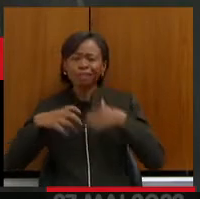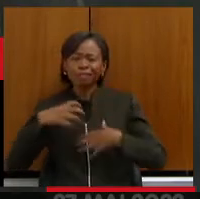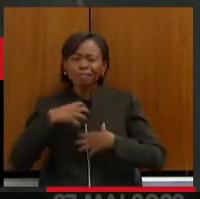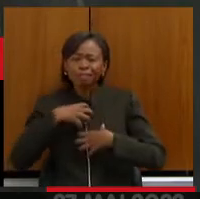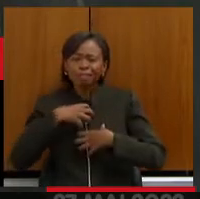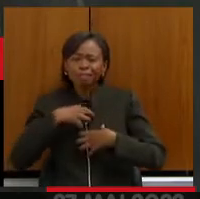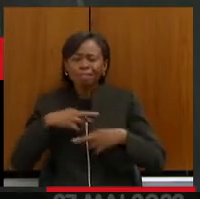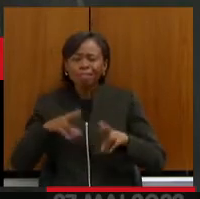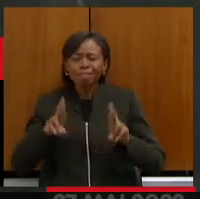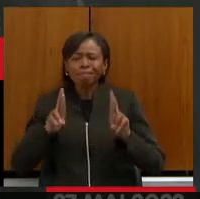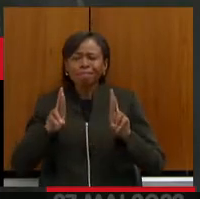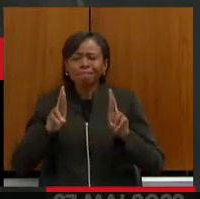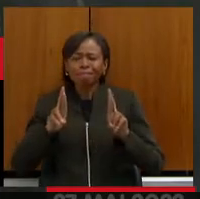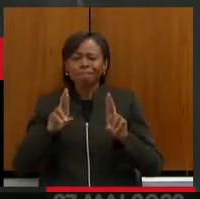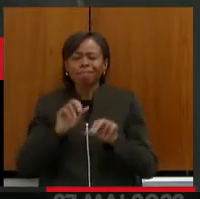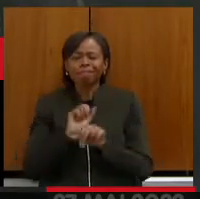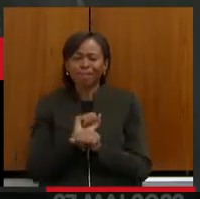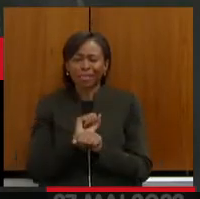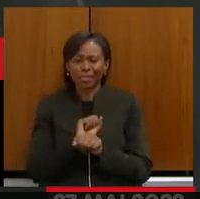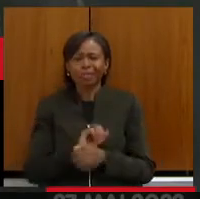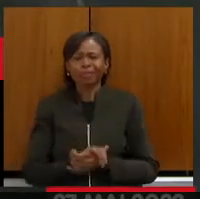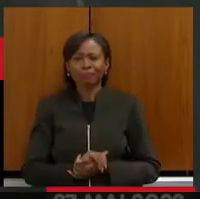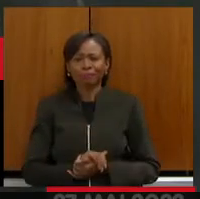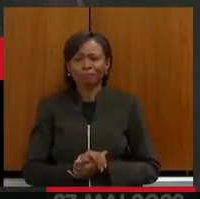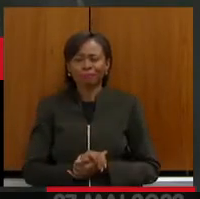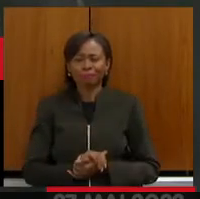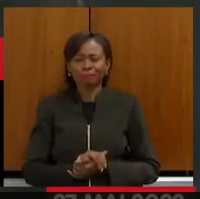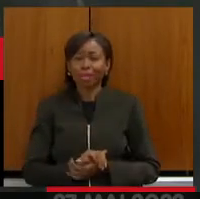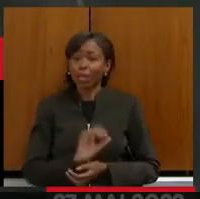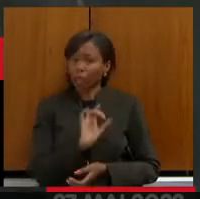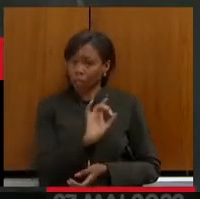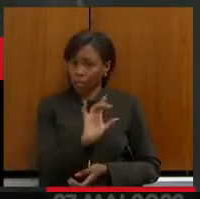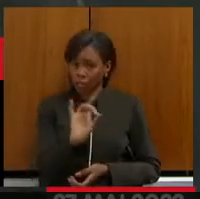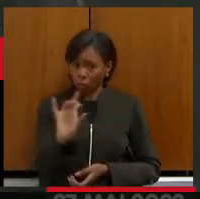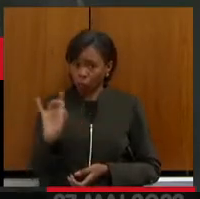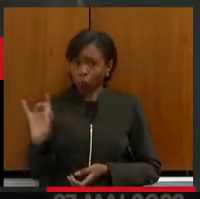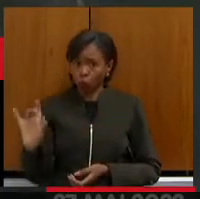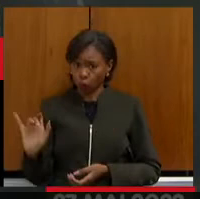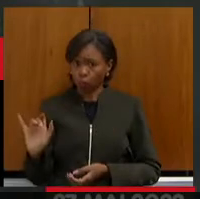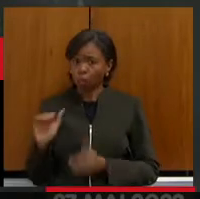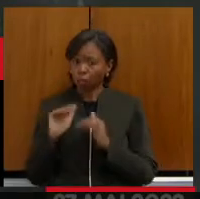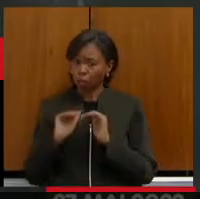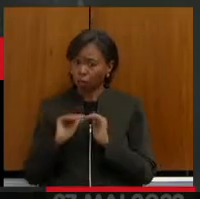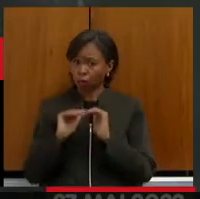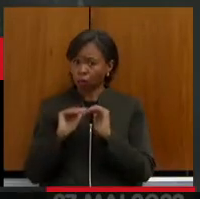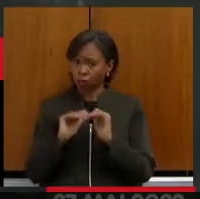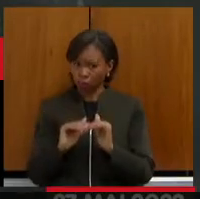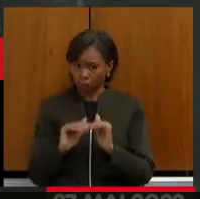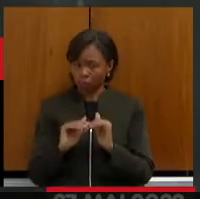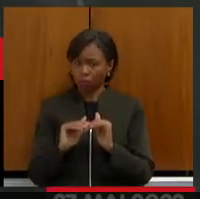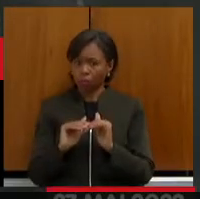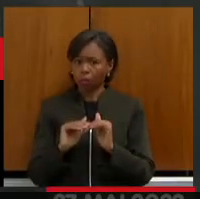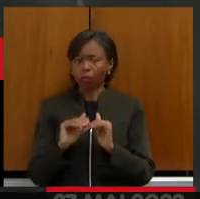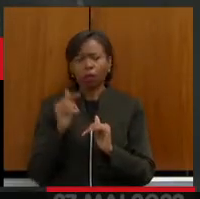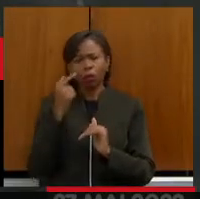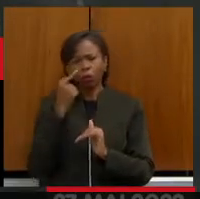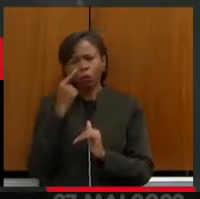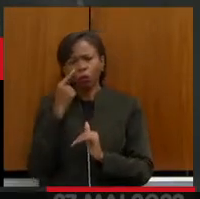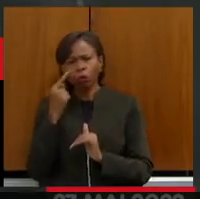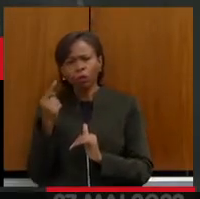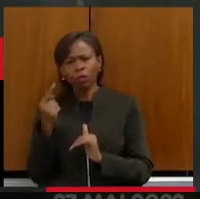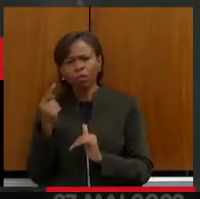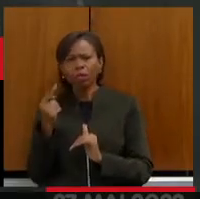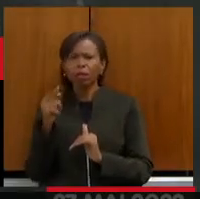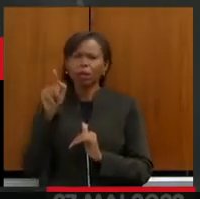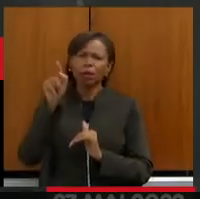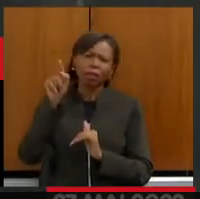antes que eu faço cumprimento oficial Eu quero dizer a cada uma que ocupa esse plenário mas eu tô vendo também as